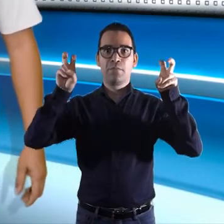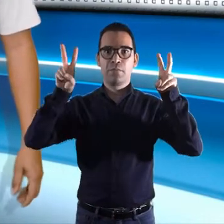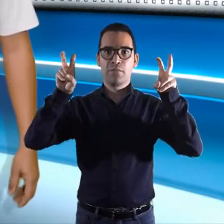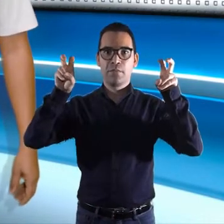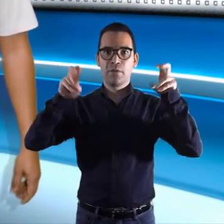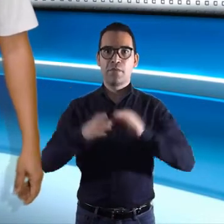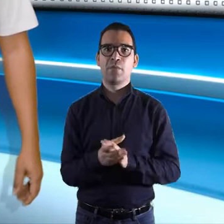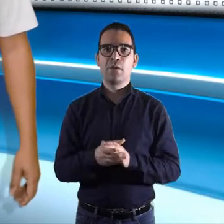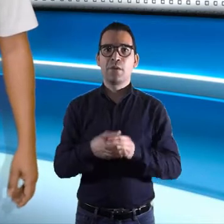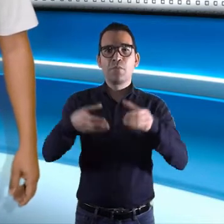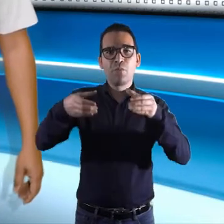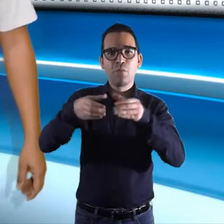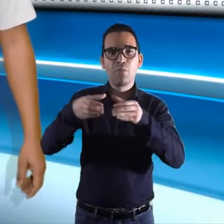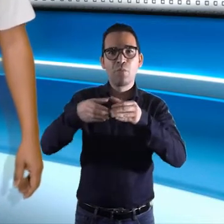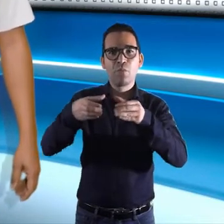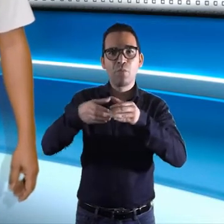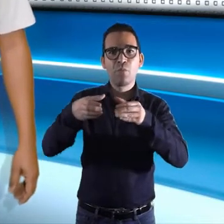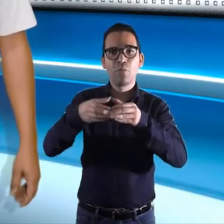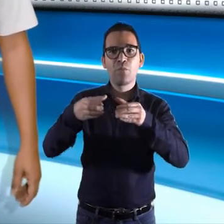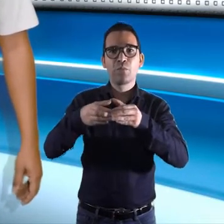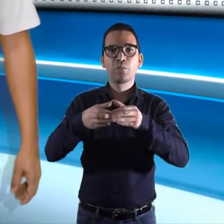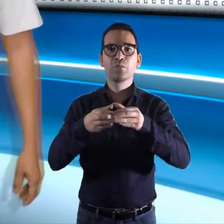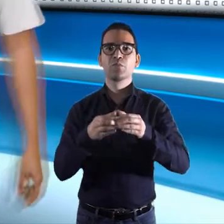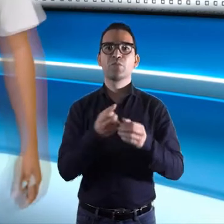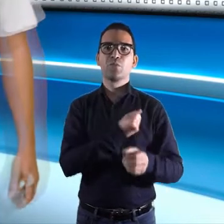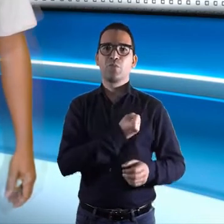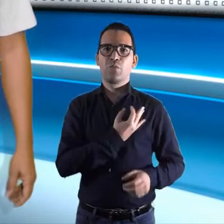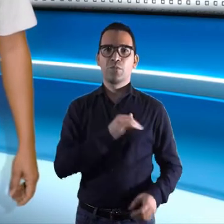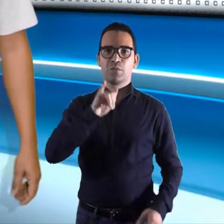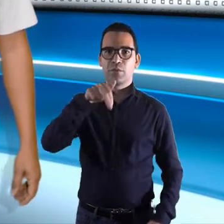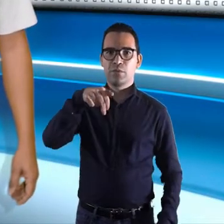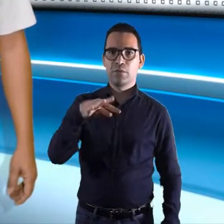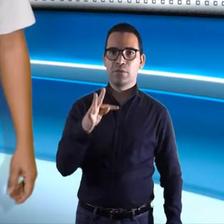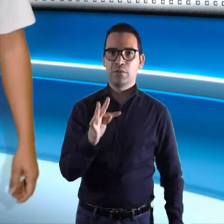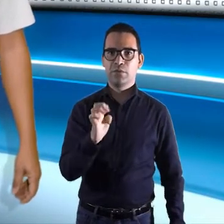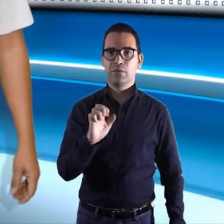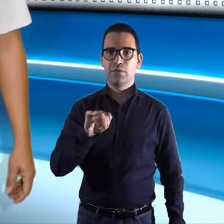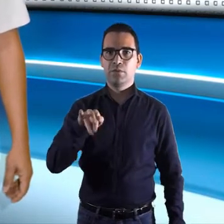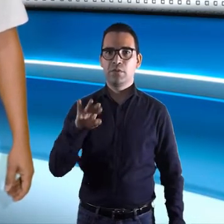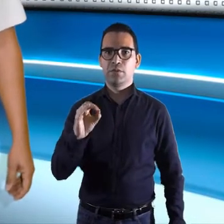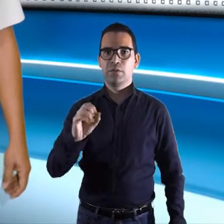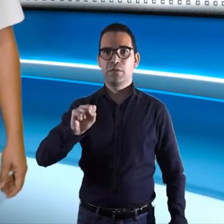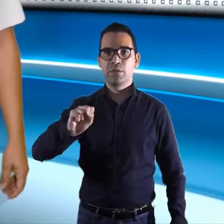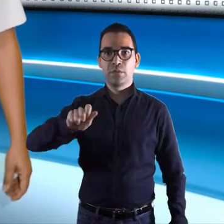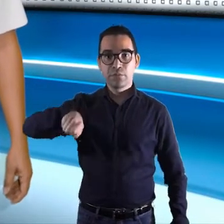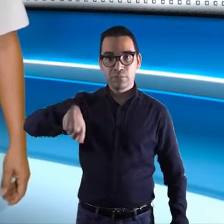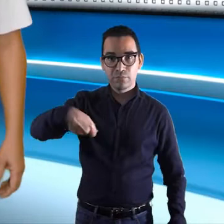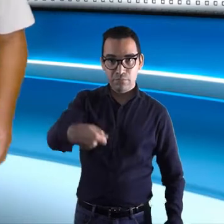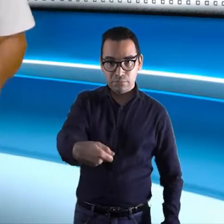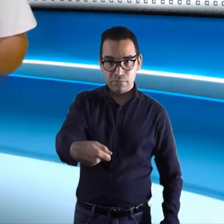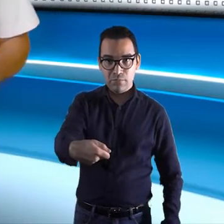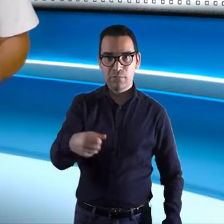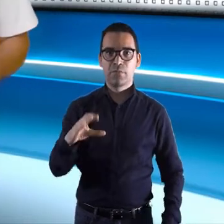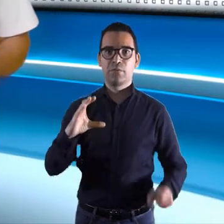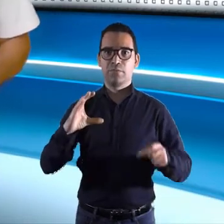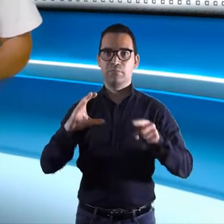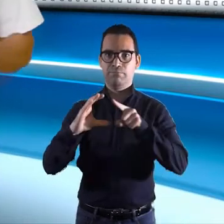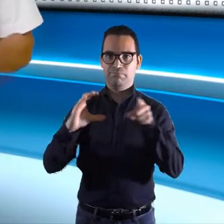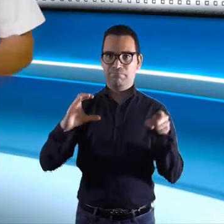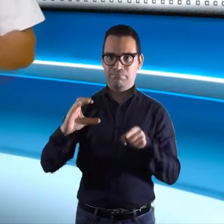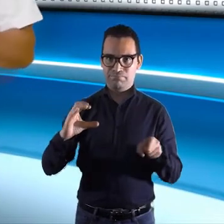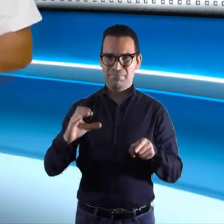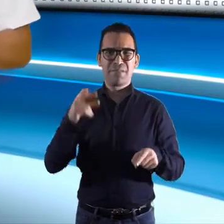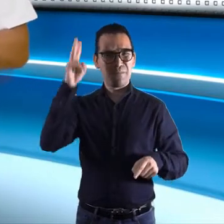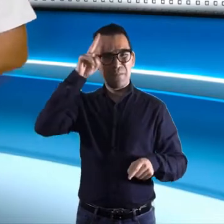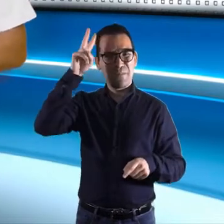é conjunto dos números inteiros. Lembram do conjunto dos números naturais que foram criados a